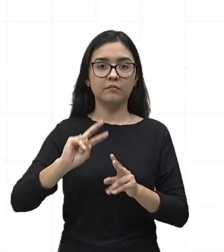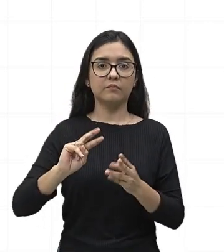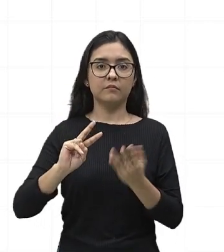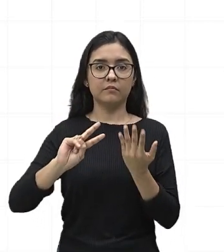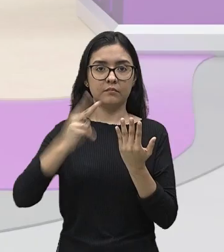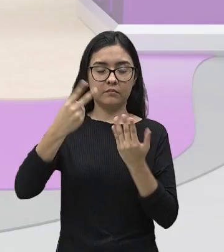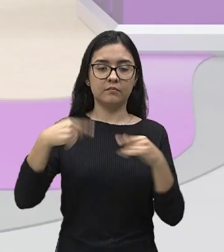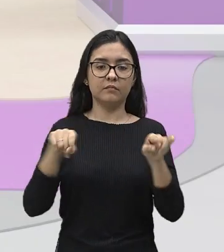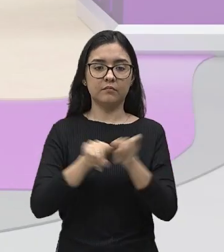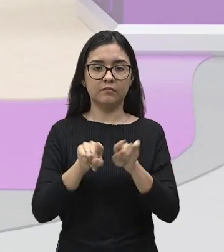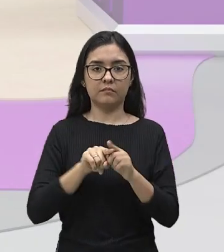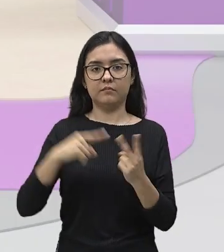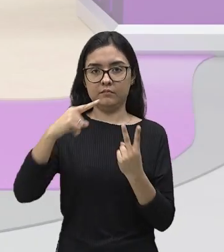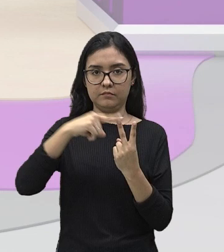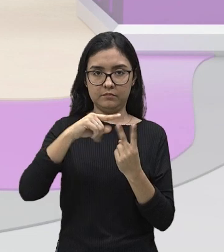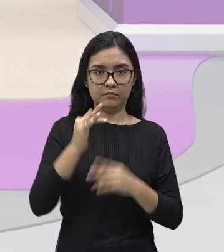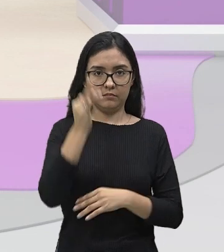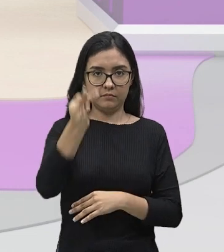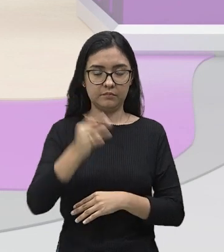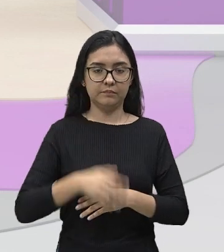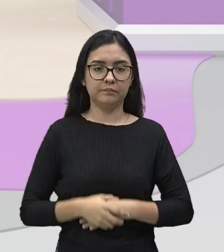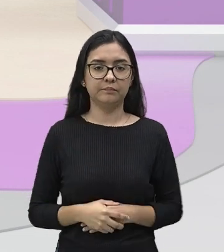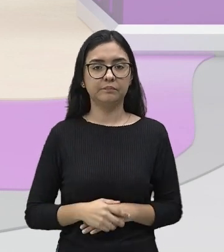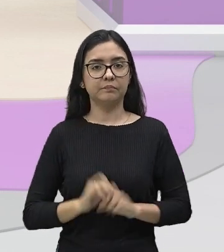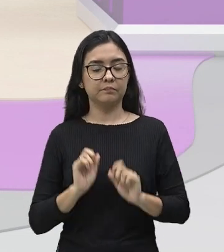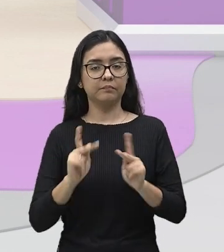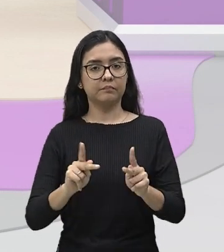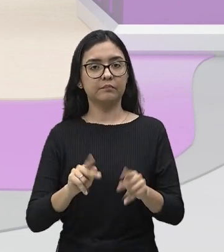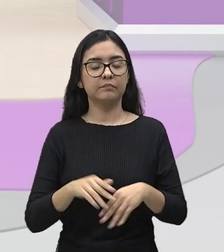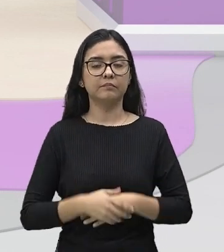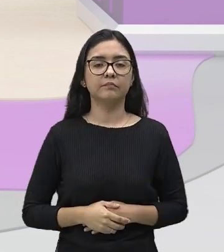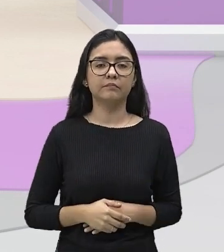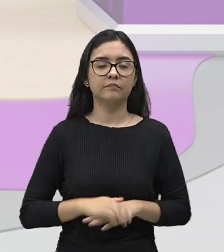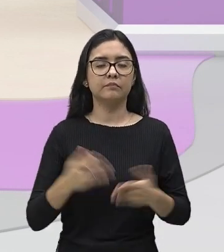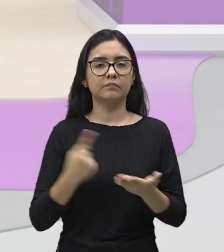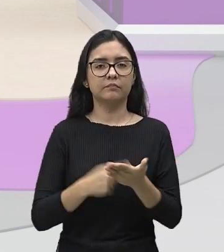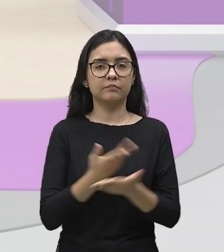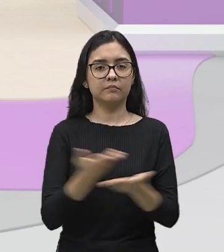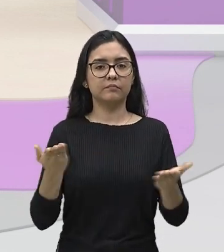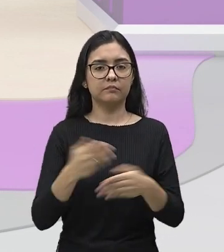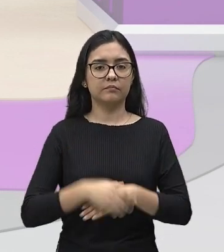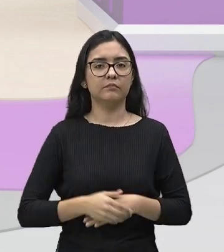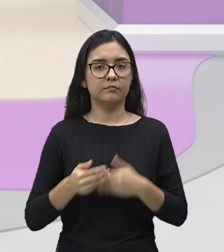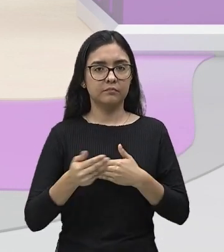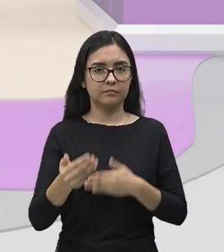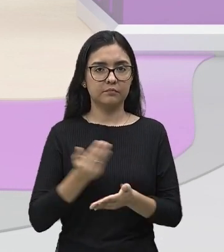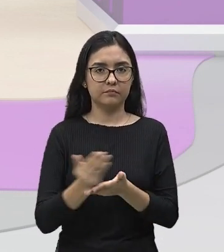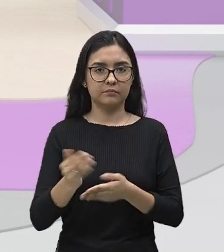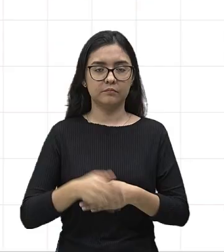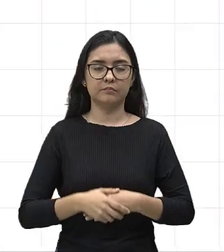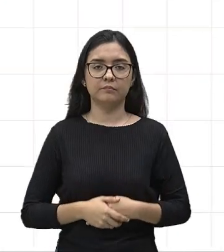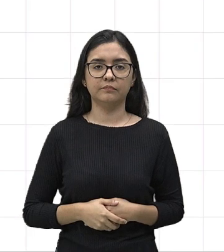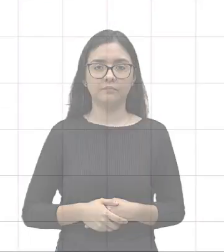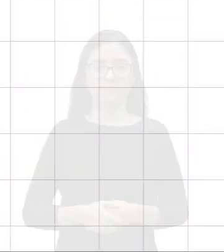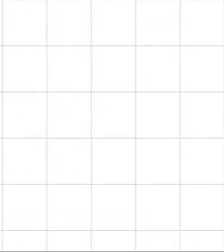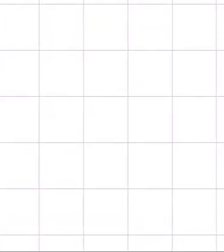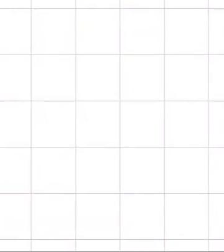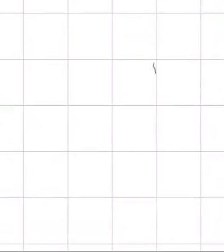a radiciação em breve. Muito bem. Então, lhe convido agora, vamos para a nossa aula.